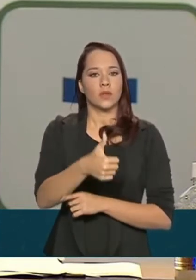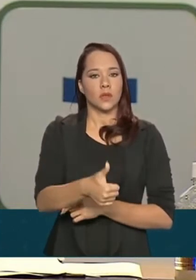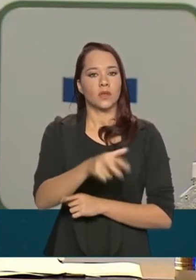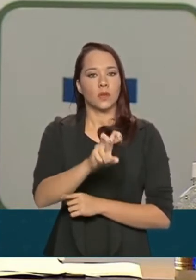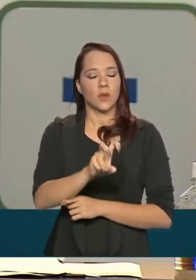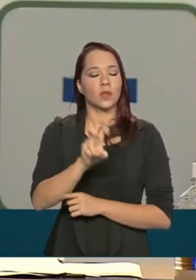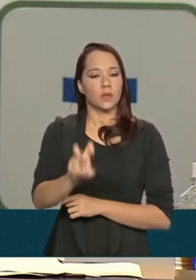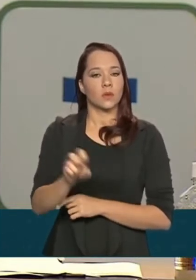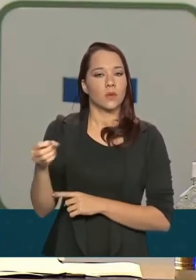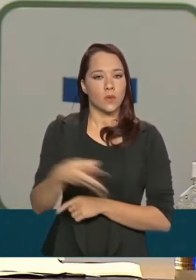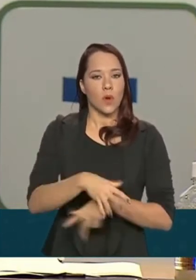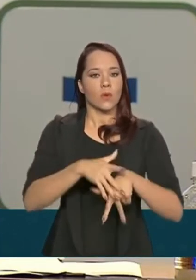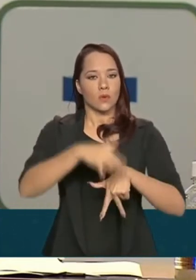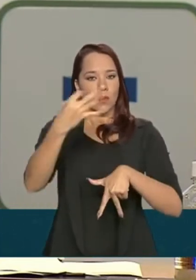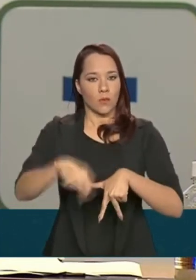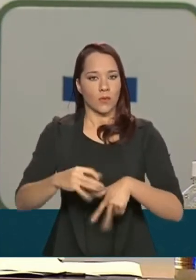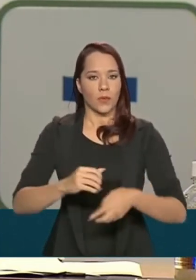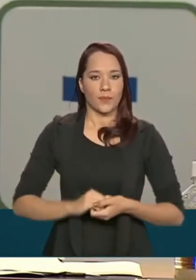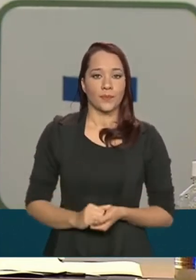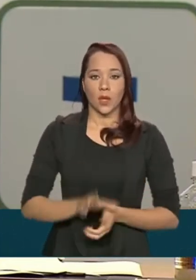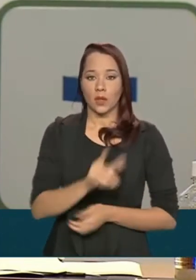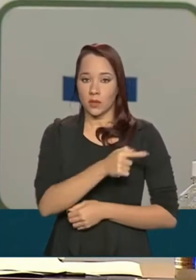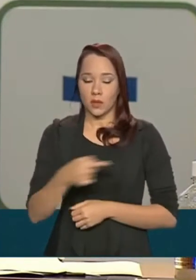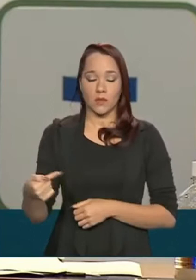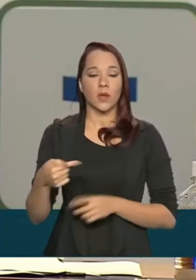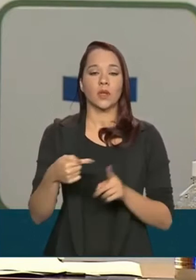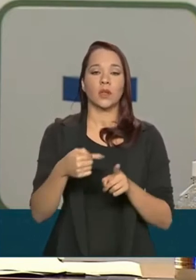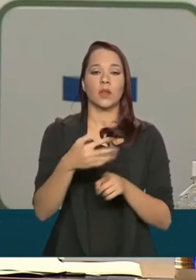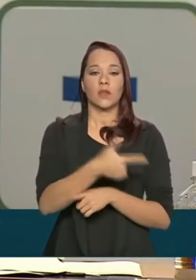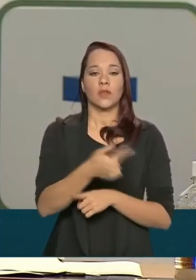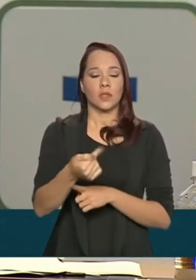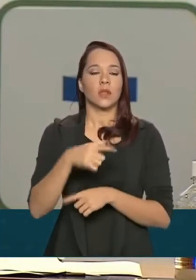35.155 novos casos, e na semana epidemiológica 27,